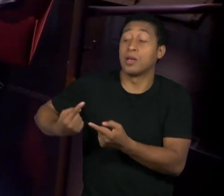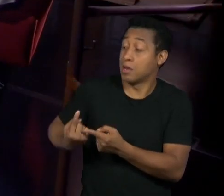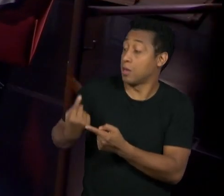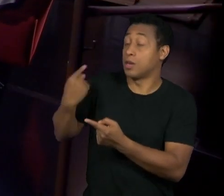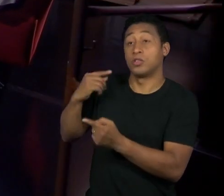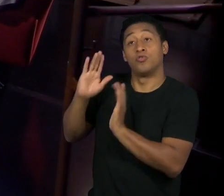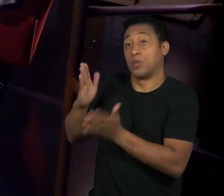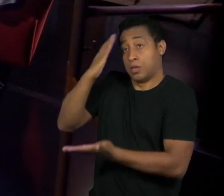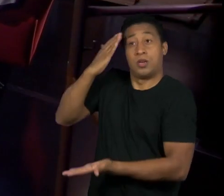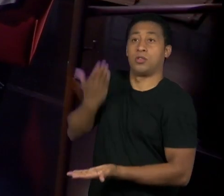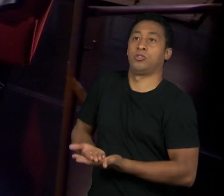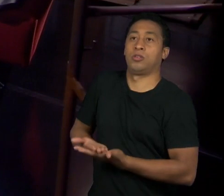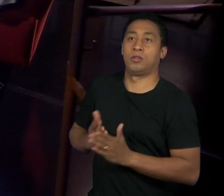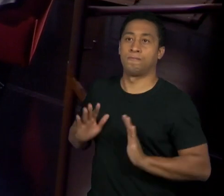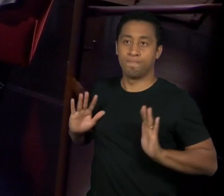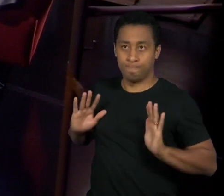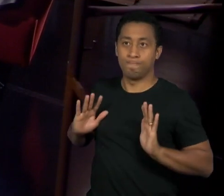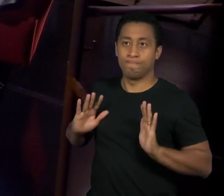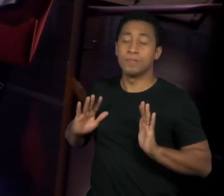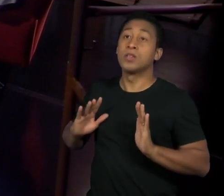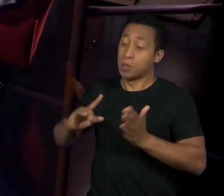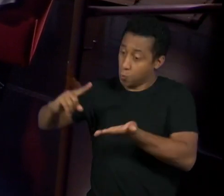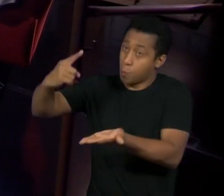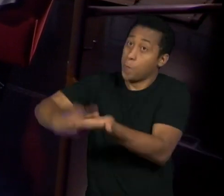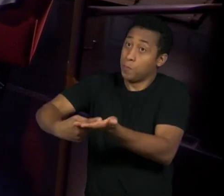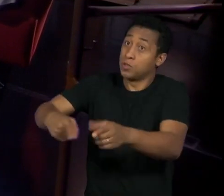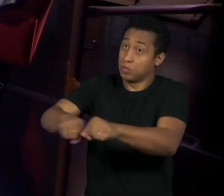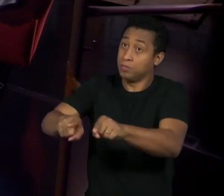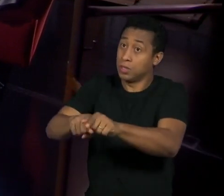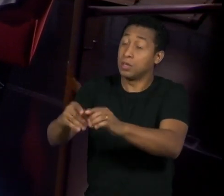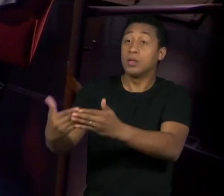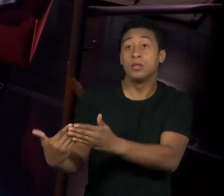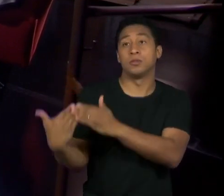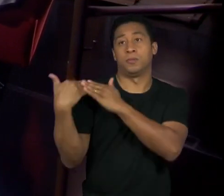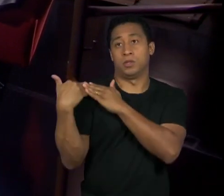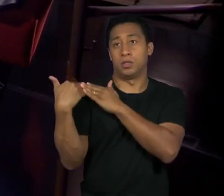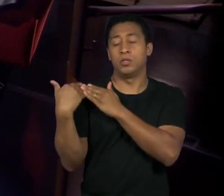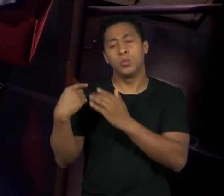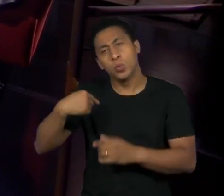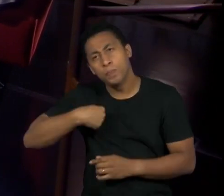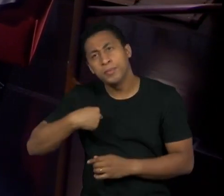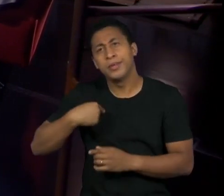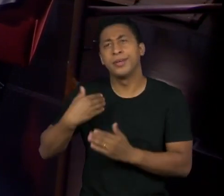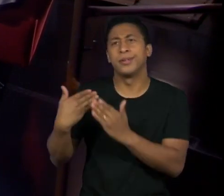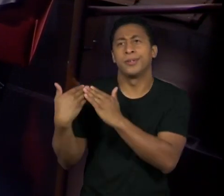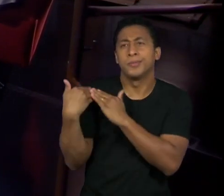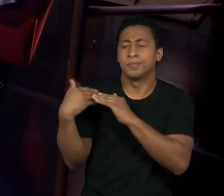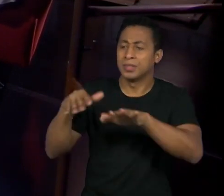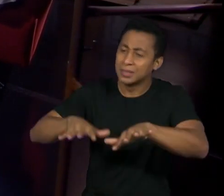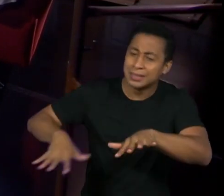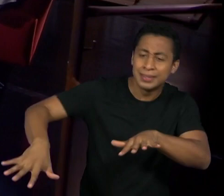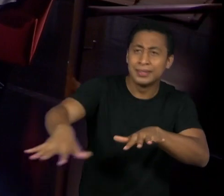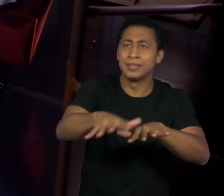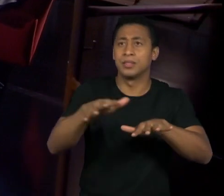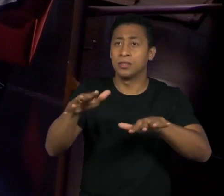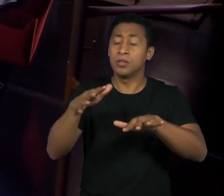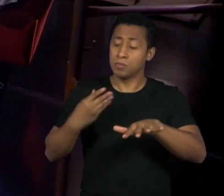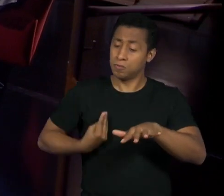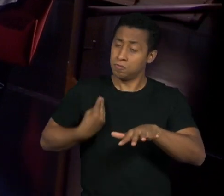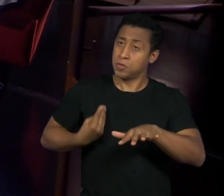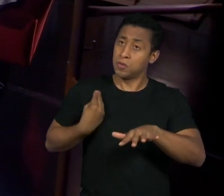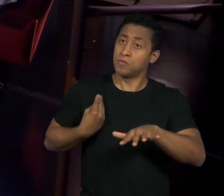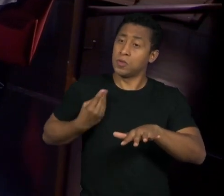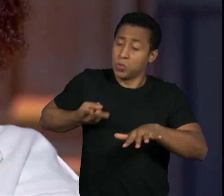que eu tenho o compromisso, não é só o dever, o compromisso comigo, com tudo que está ao meu redor, que me mantém viva, que me